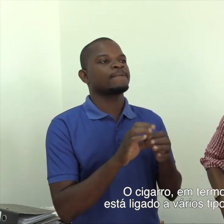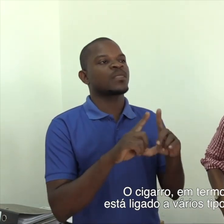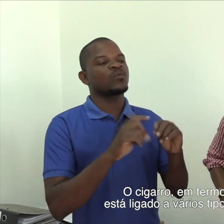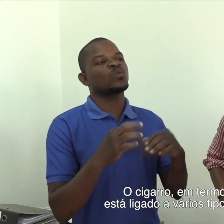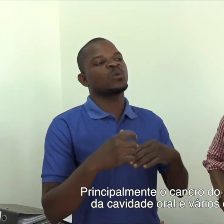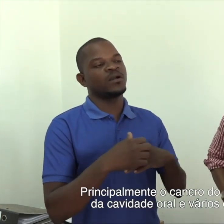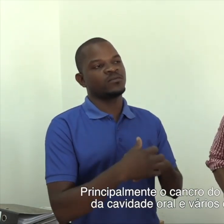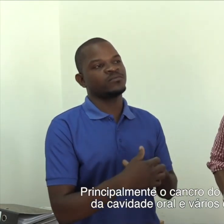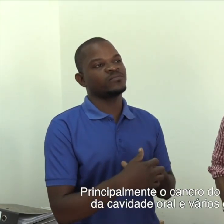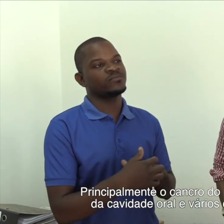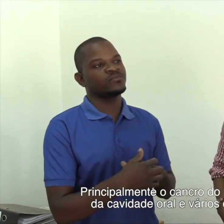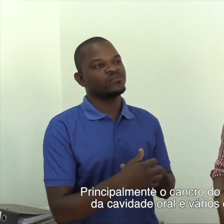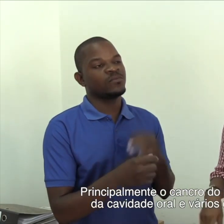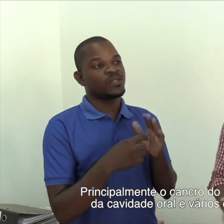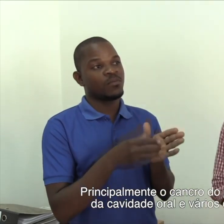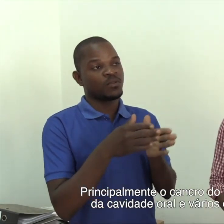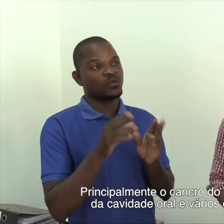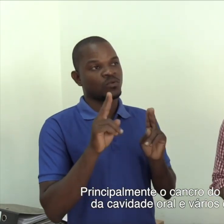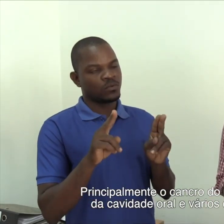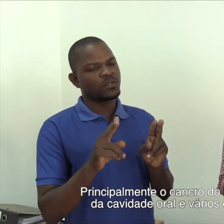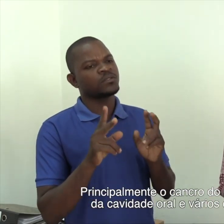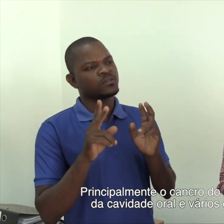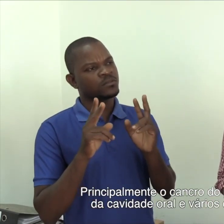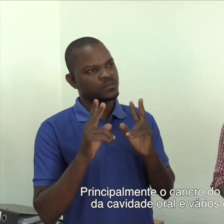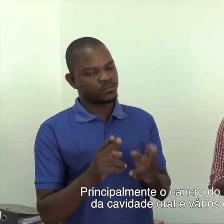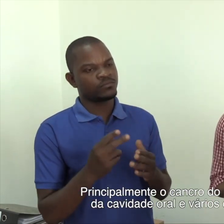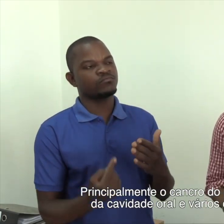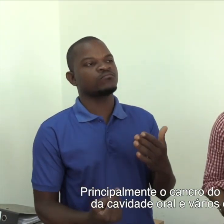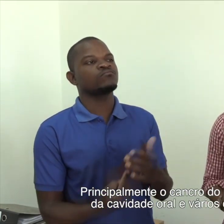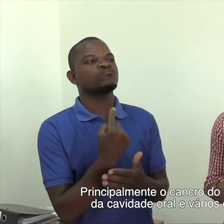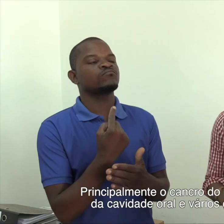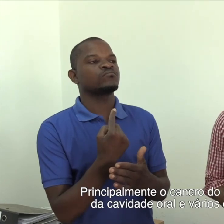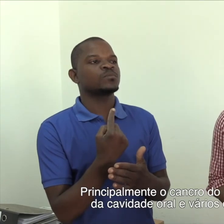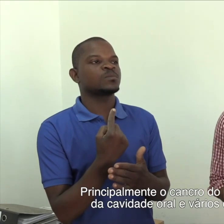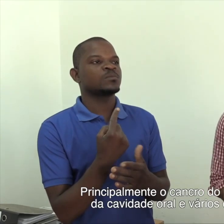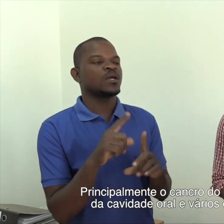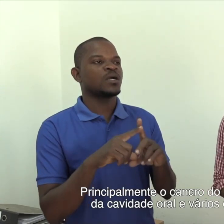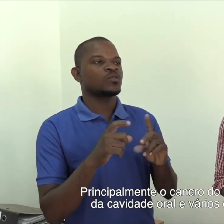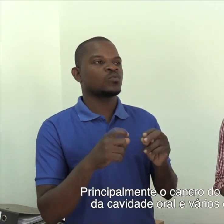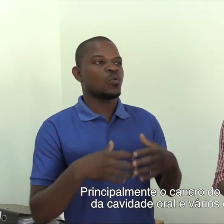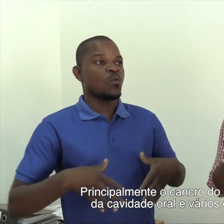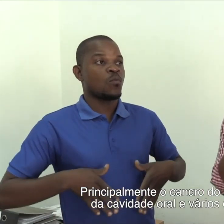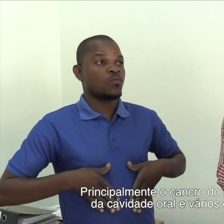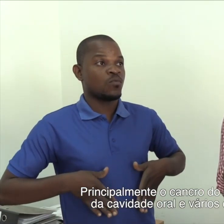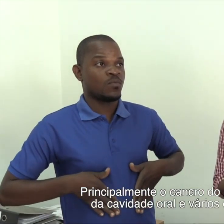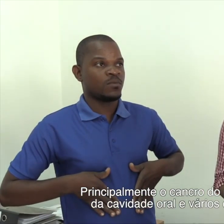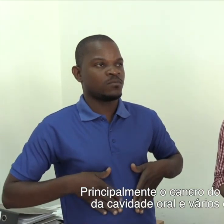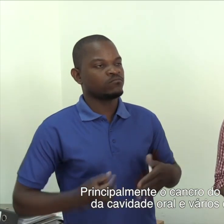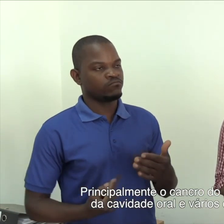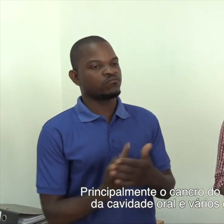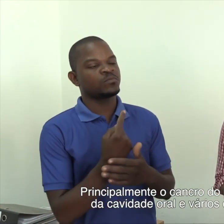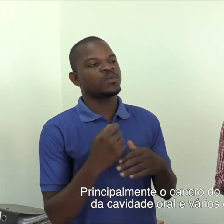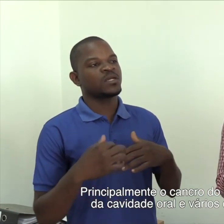mesmo nas pessoas normais há o cancro principalmente o cancro do pulmão e o cancro da